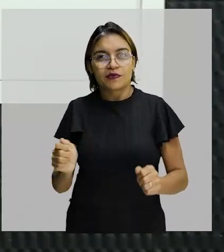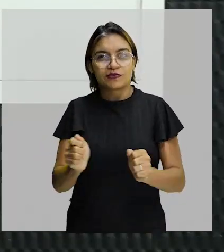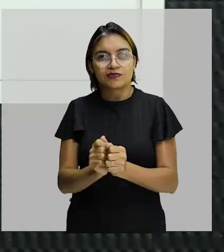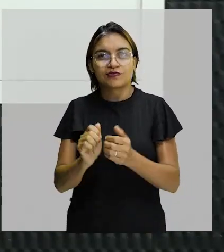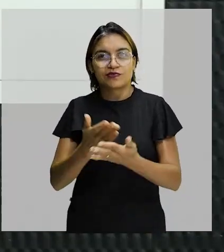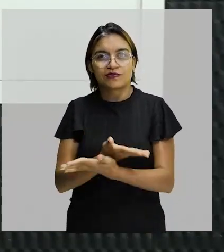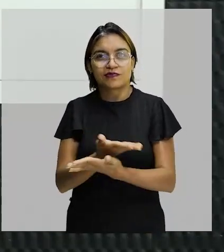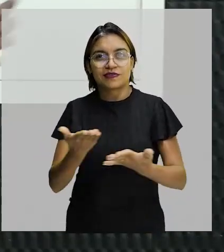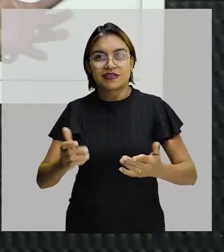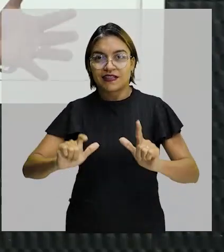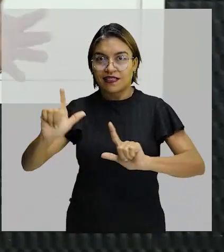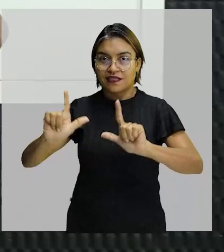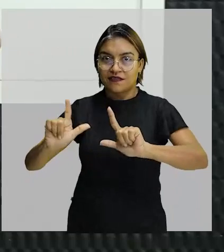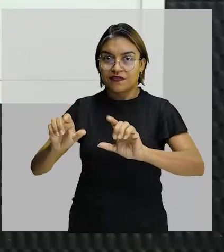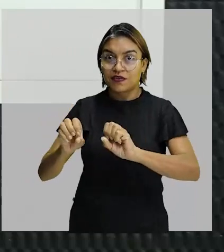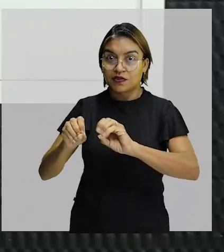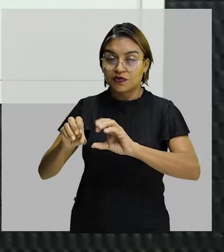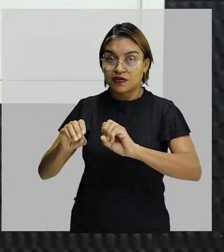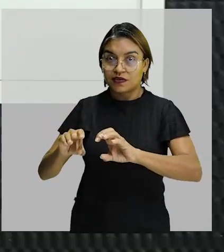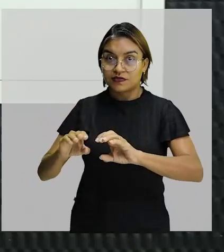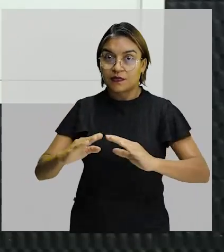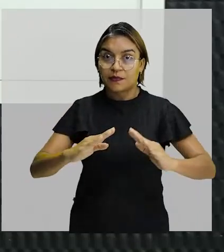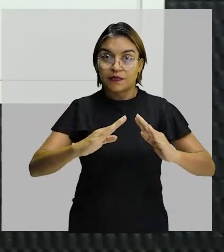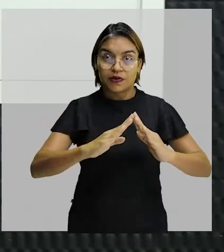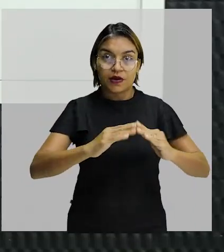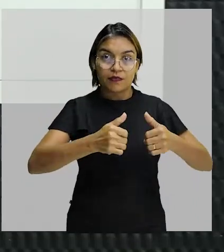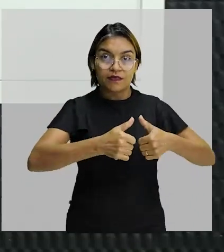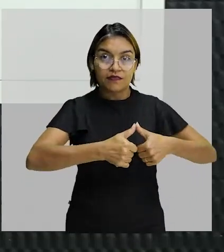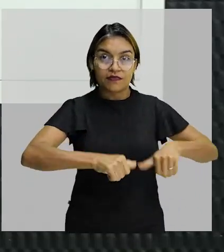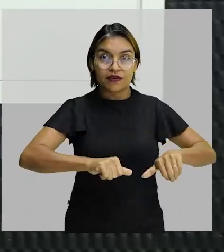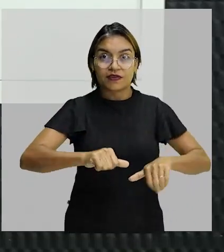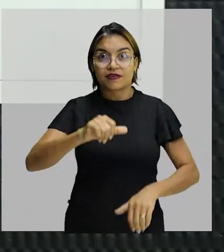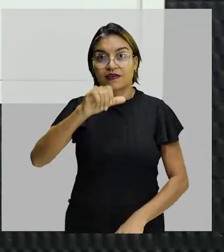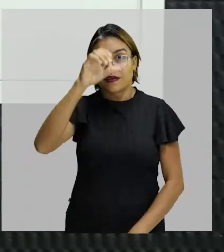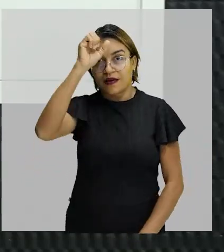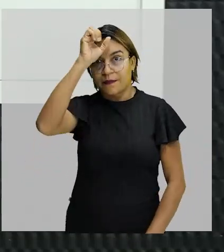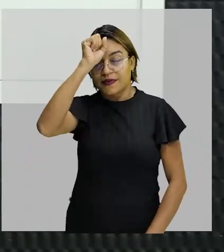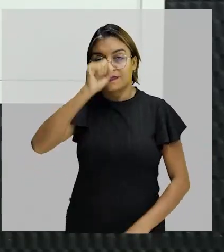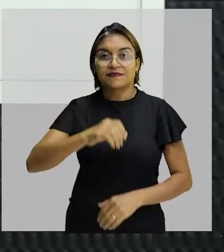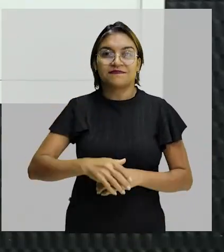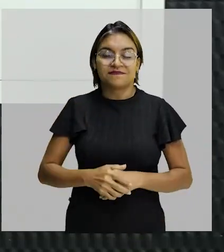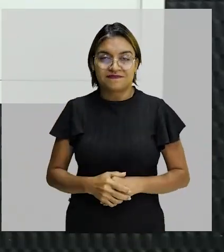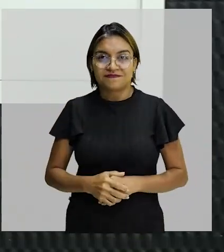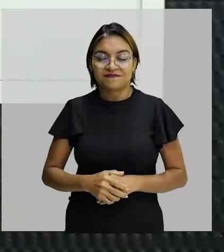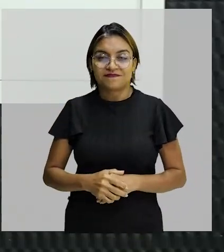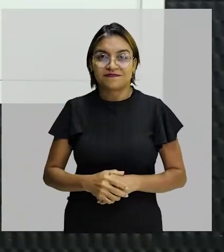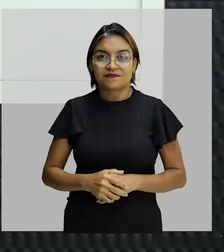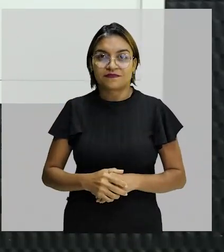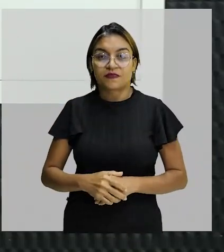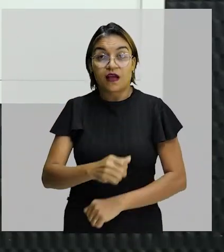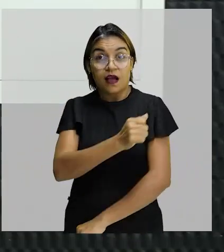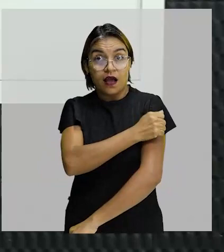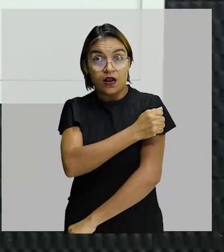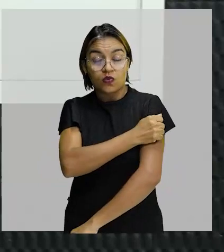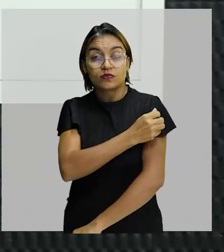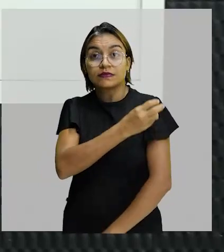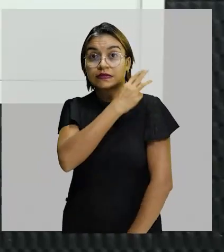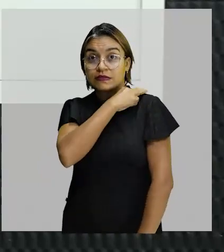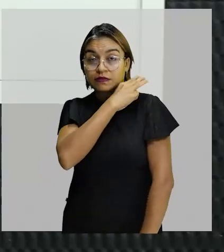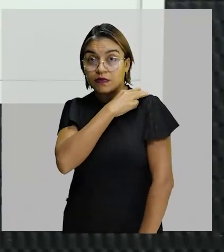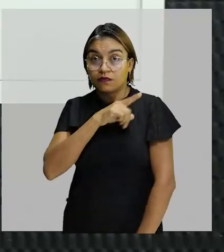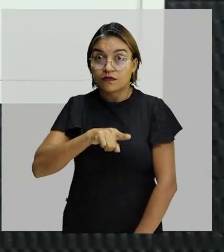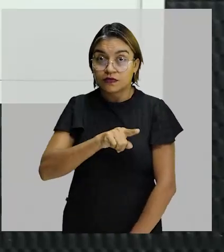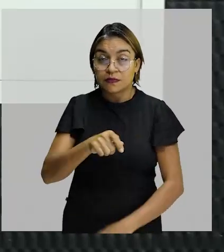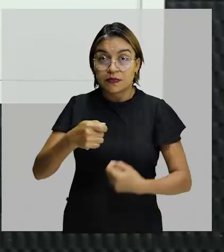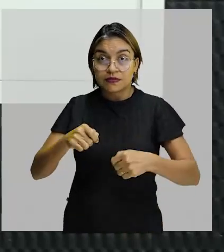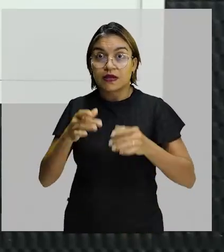TV Educação, no programa Hashtag Fique em Casa Aprendendo, para mais uma aula de matemática para os nossos alunos da terceira série do ensino médio. Lembrando que a gente